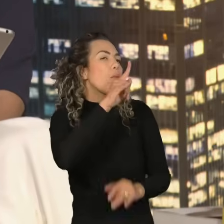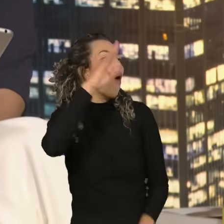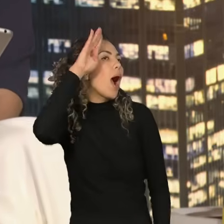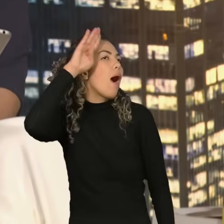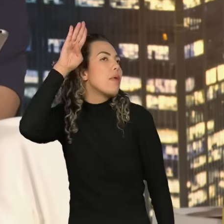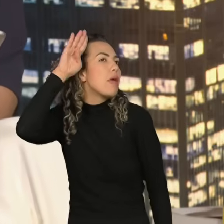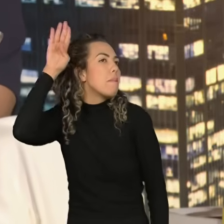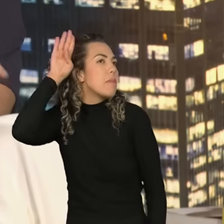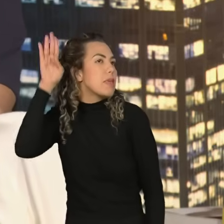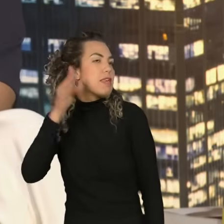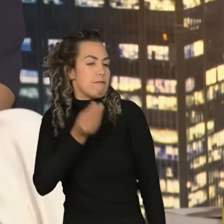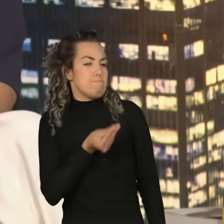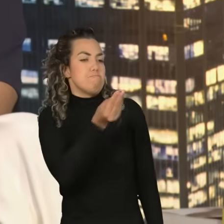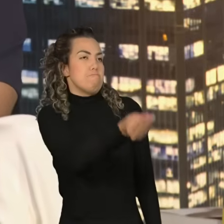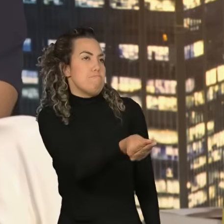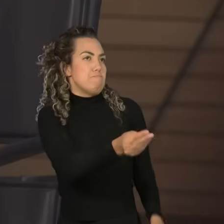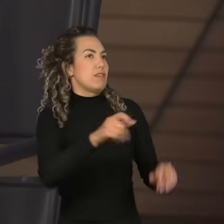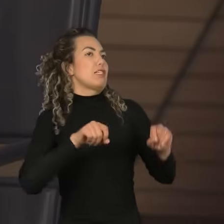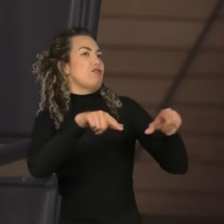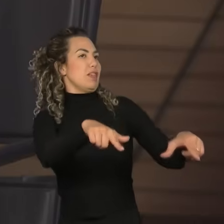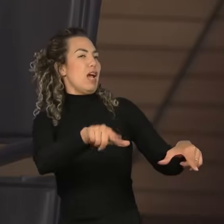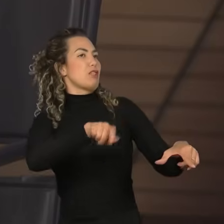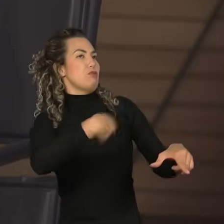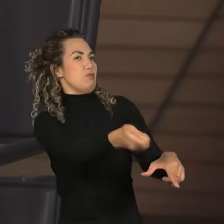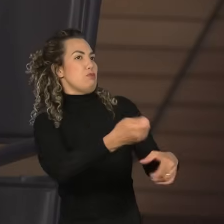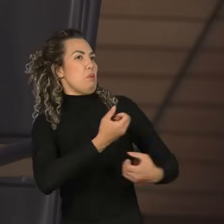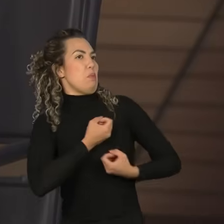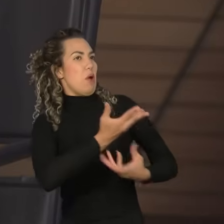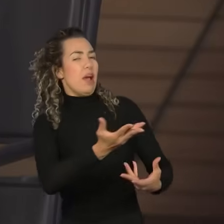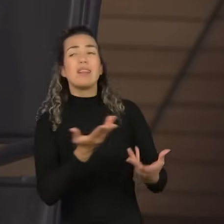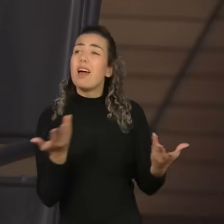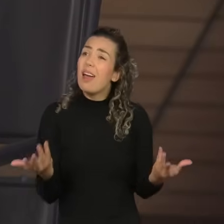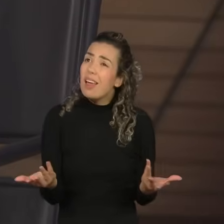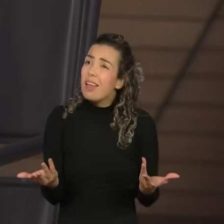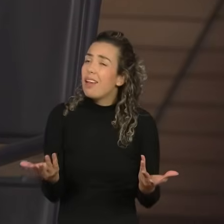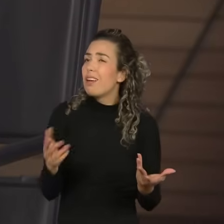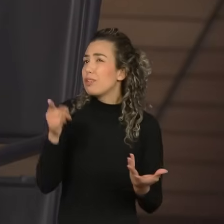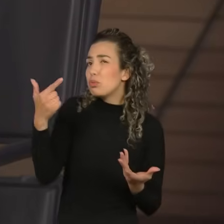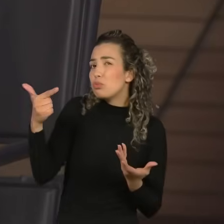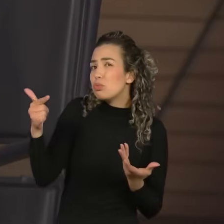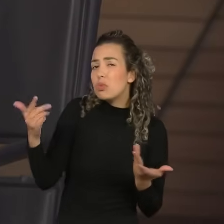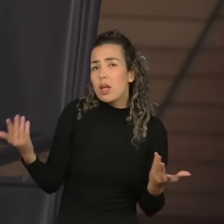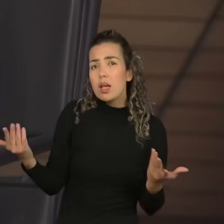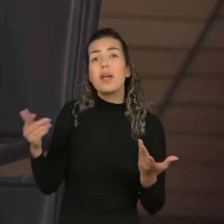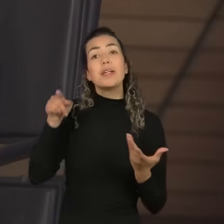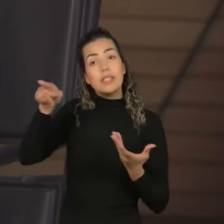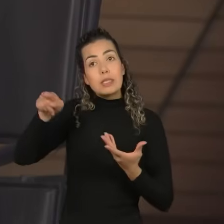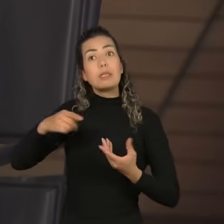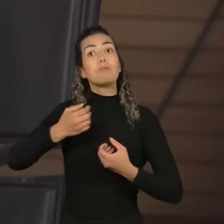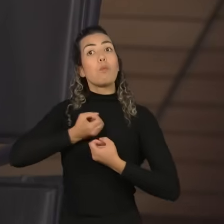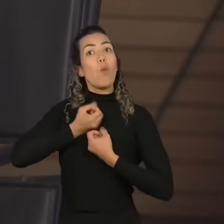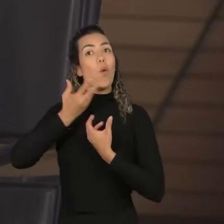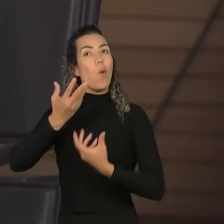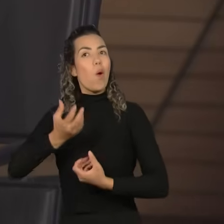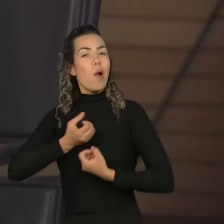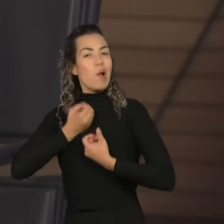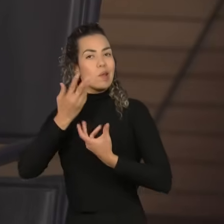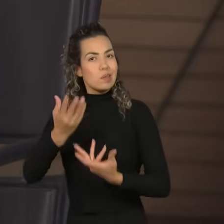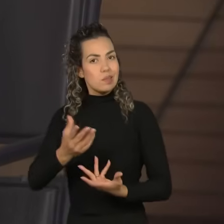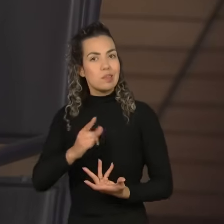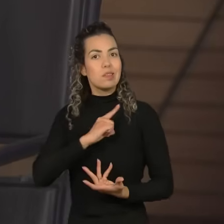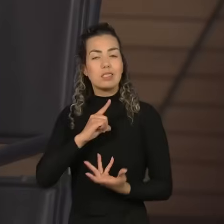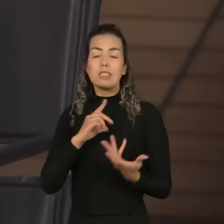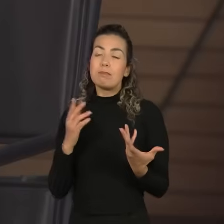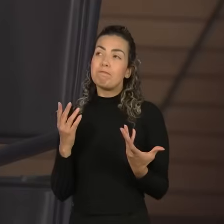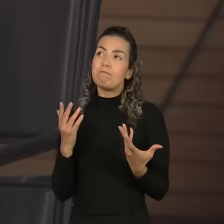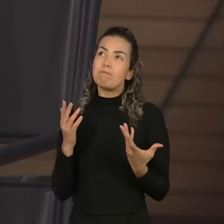é poeta, você não é. Uhum. Então, quer dizer, eu acho que ele está fazendo poesia. Quer dizer, eu acho que a coisa